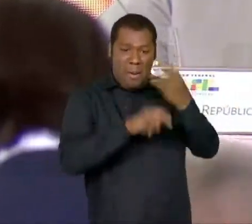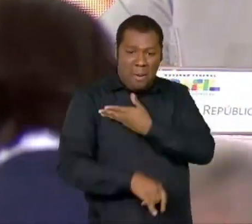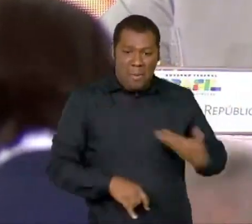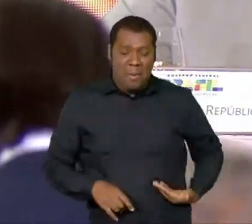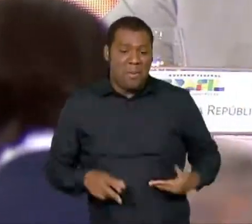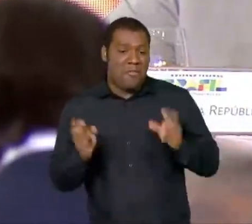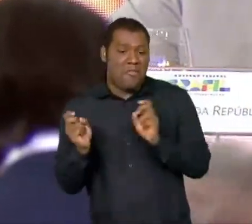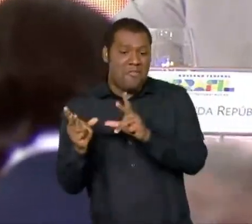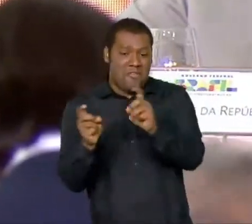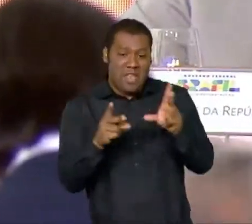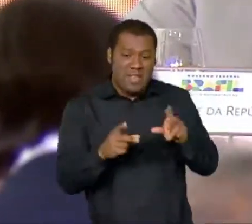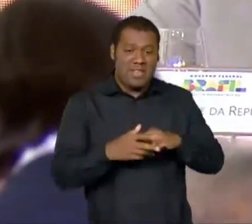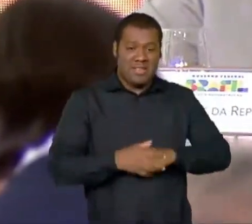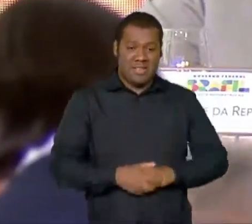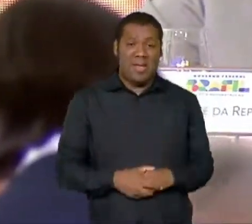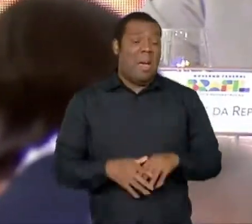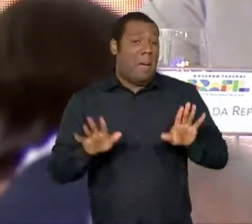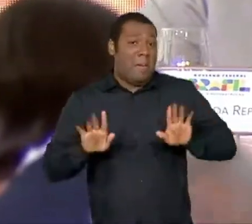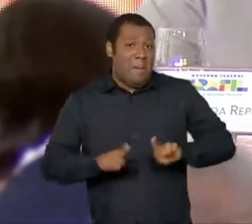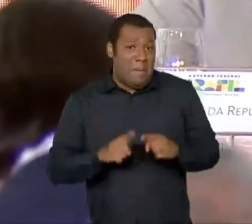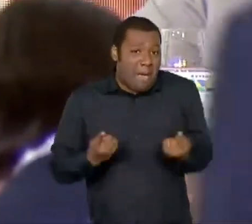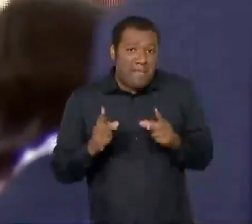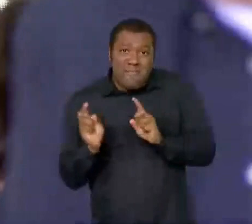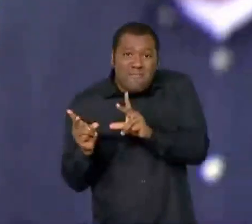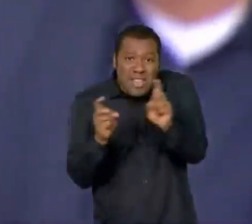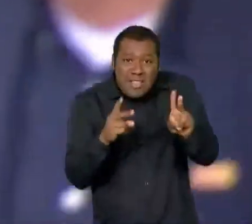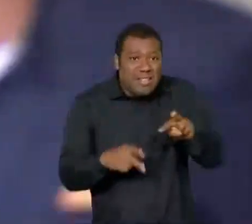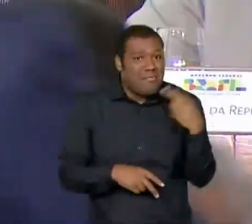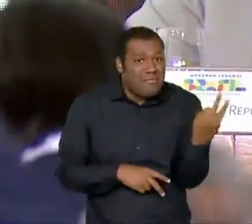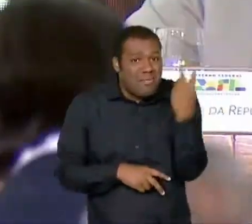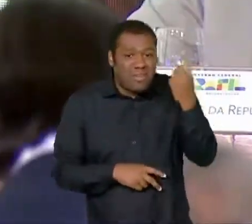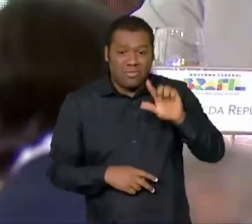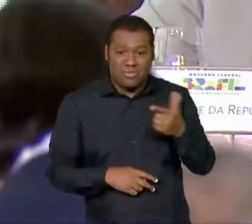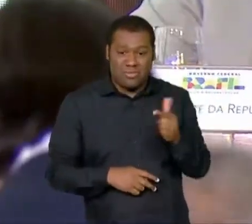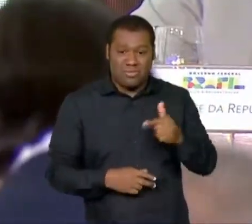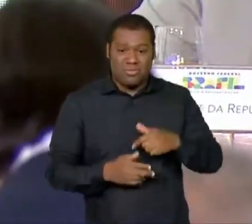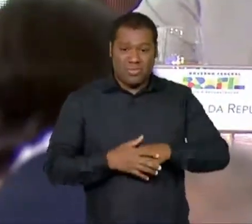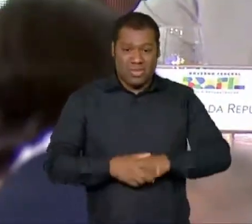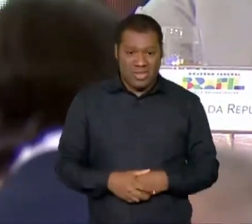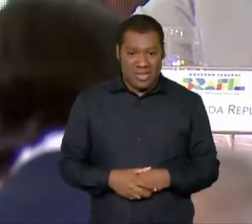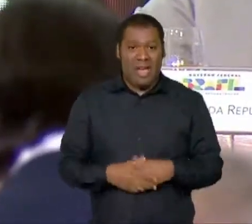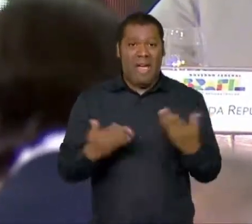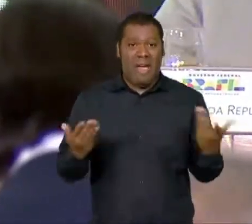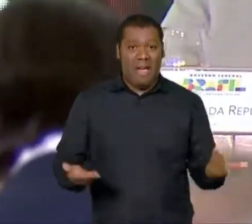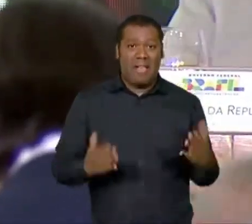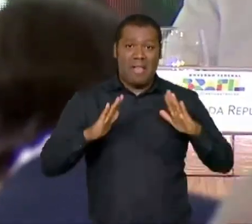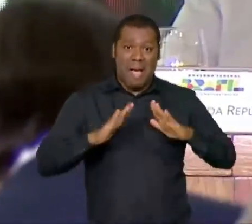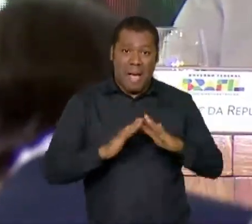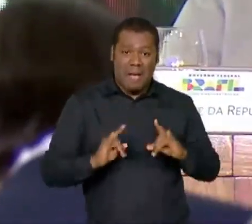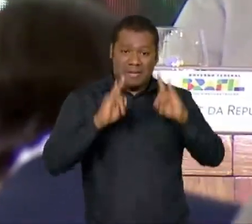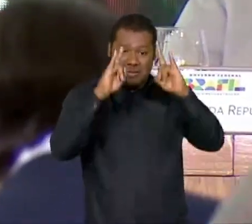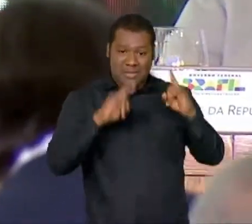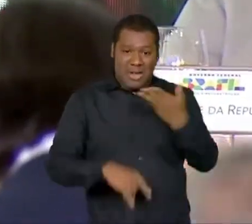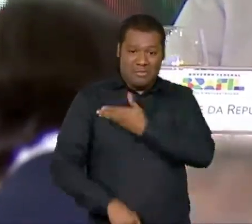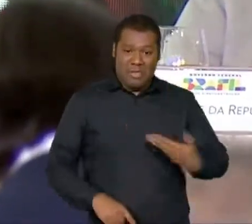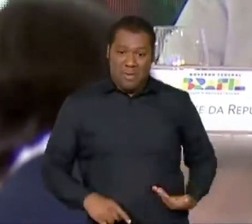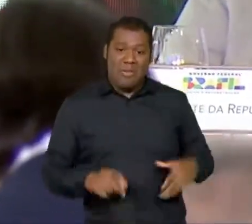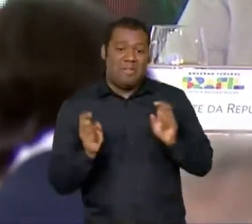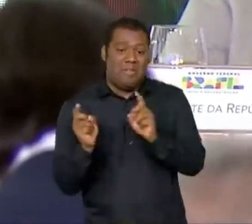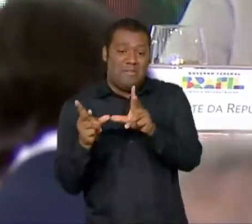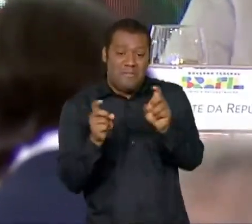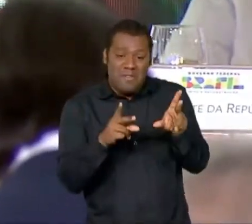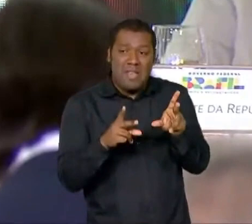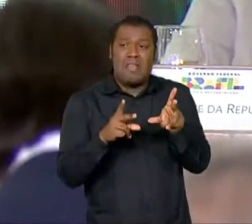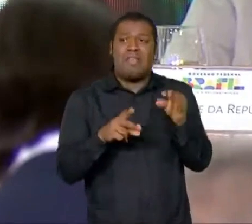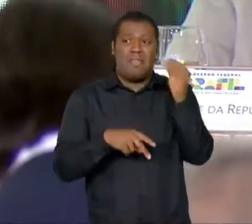pde estar em situações às vezes degradadas Esses prédios já vendidos a preço ou esses imóveis a preços muito baixos então